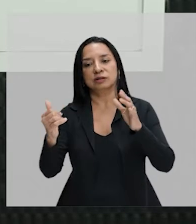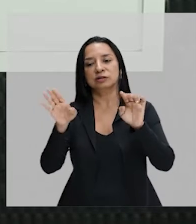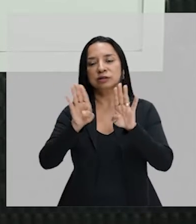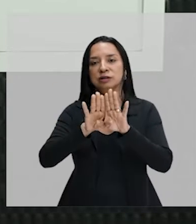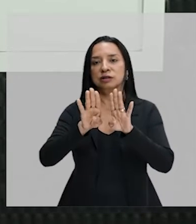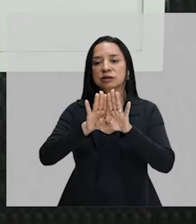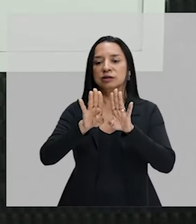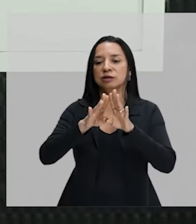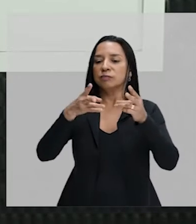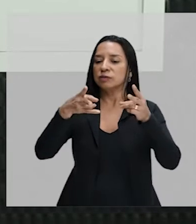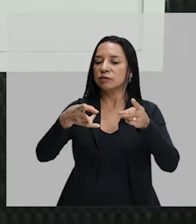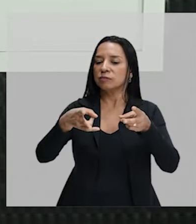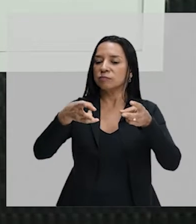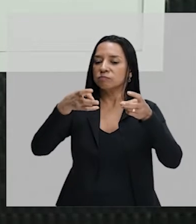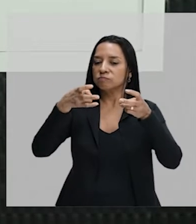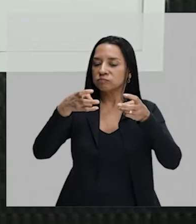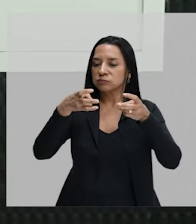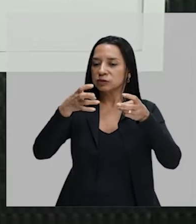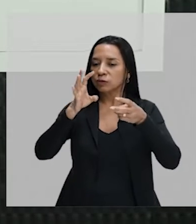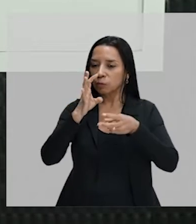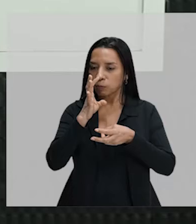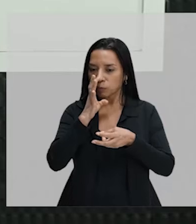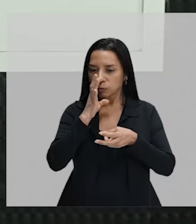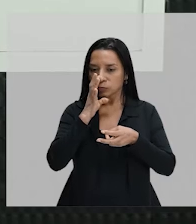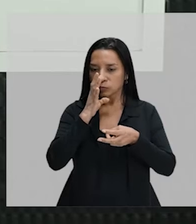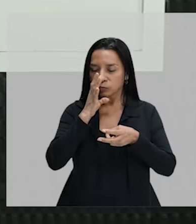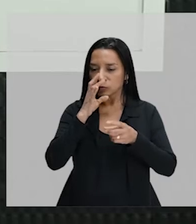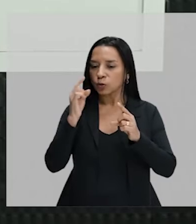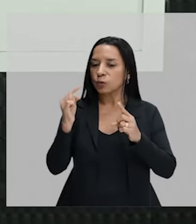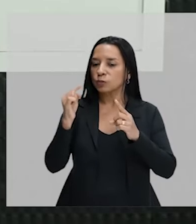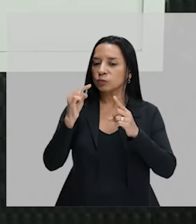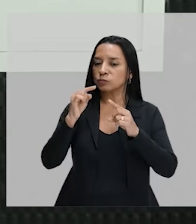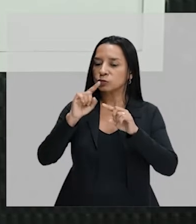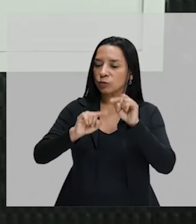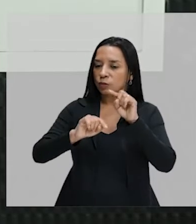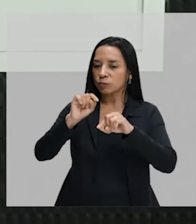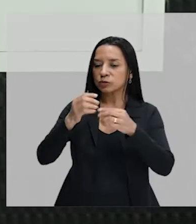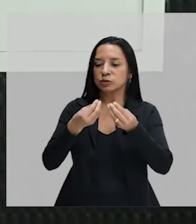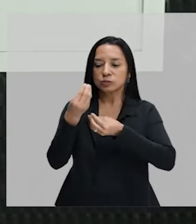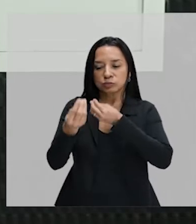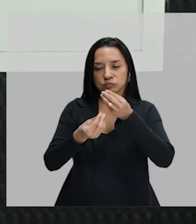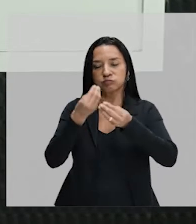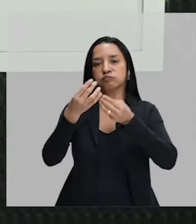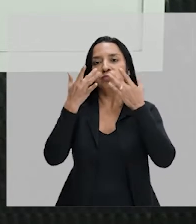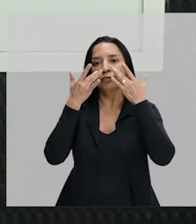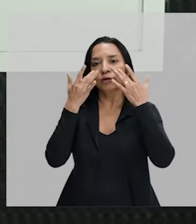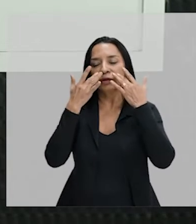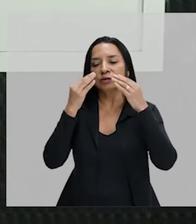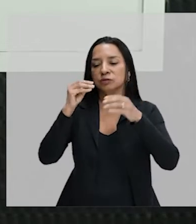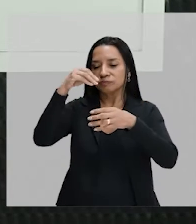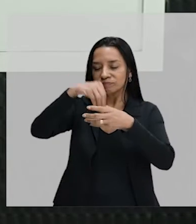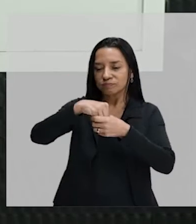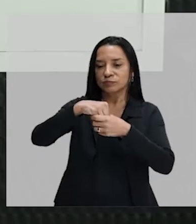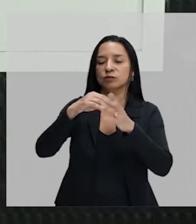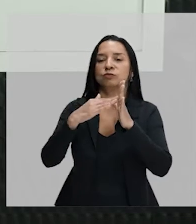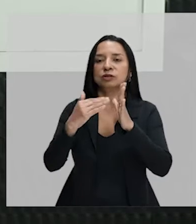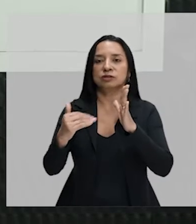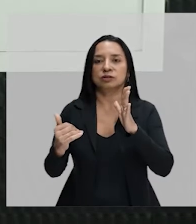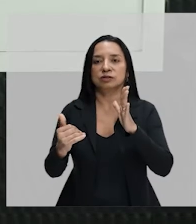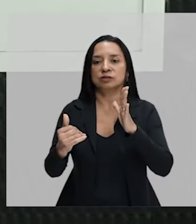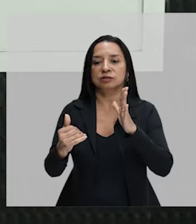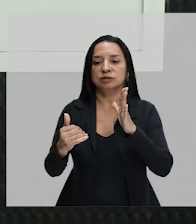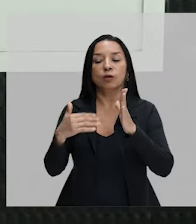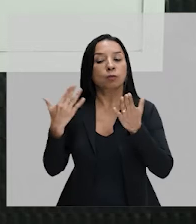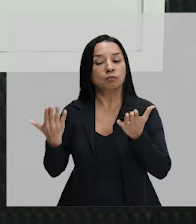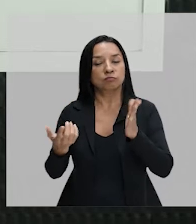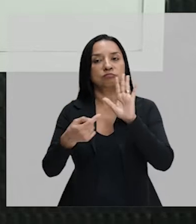apreensão do objeto como arte dentro da estética. Olha, quando eu represento, eu estou criando um